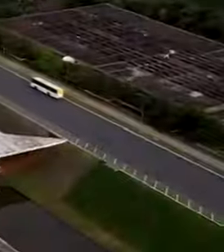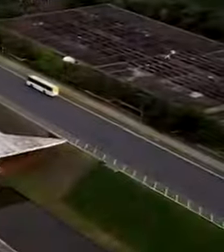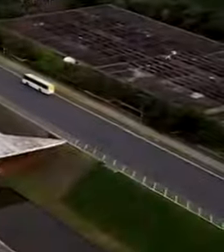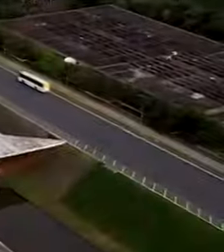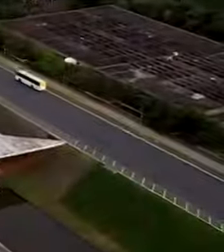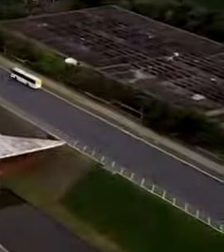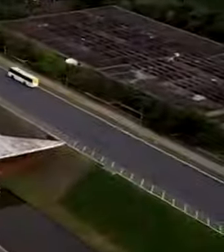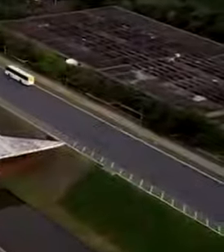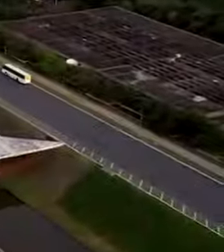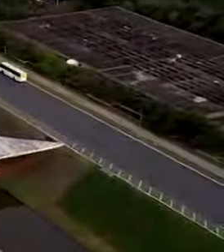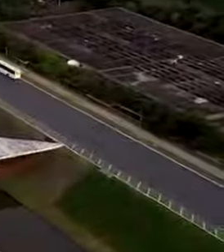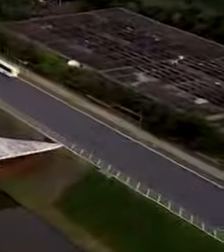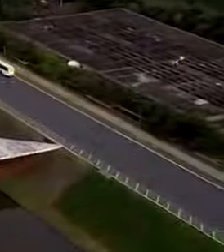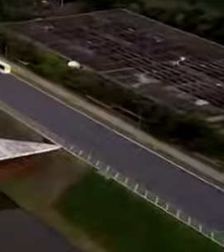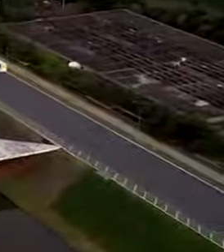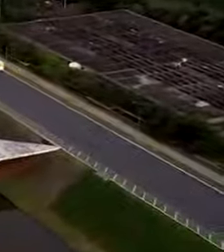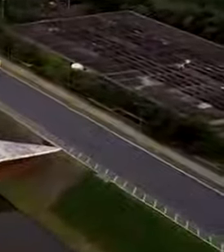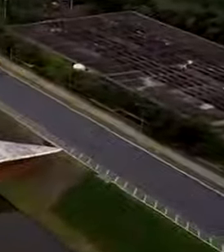Tchau.